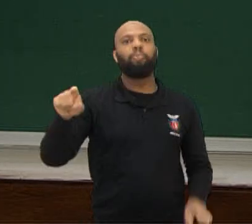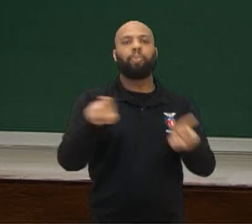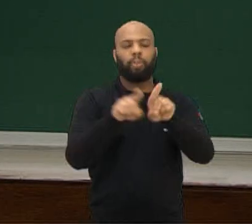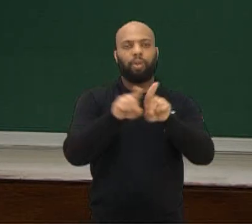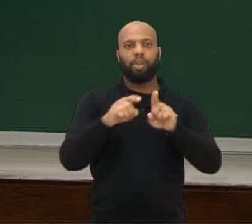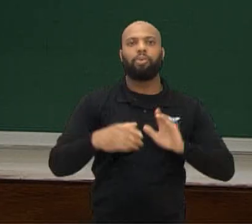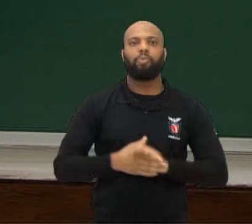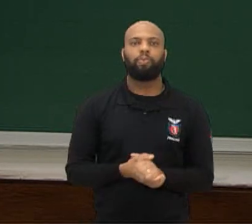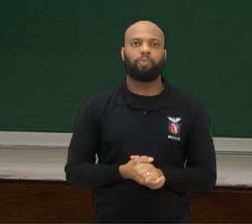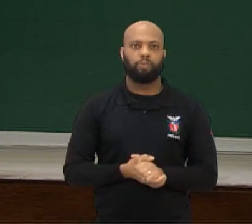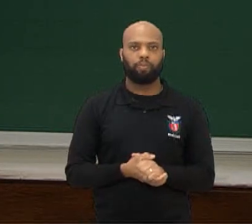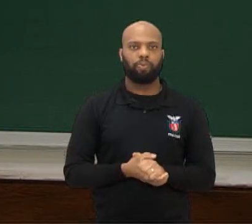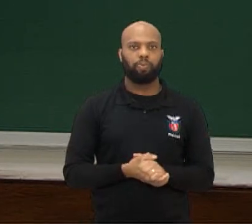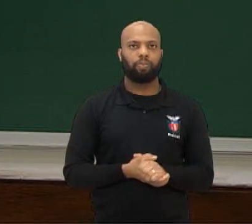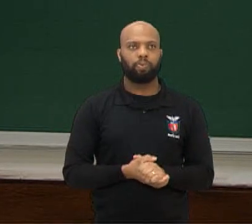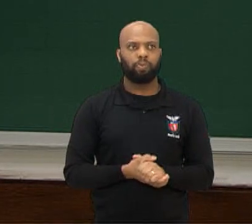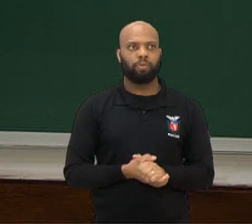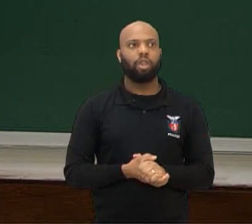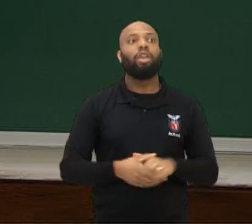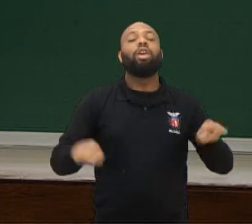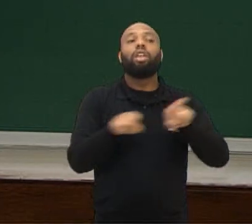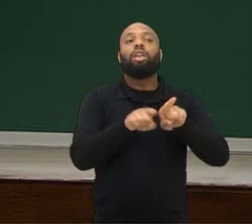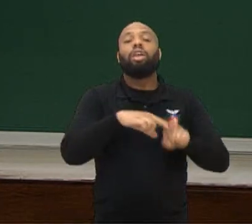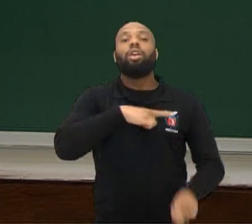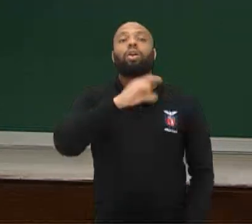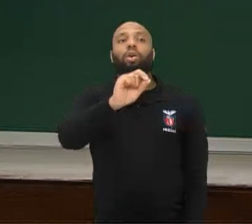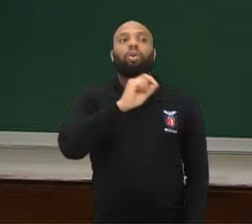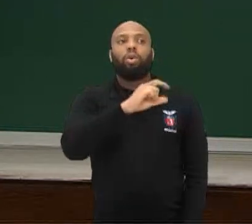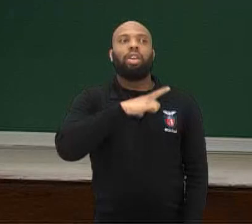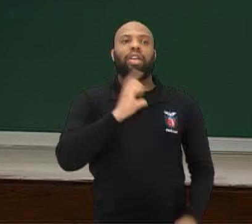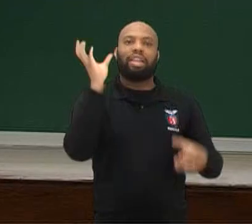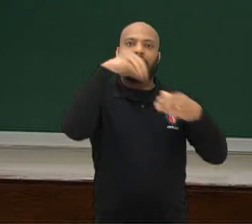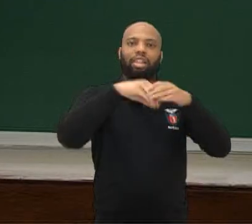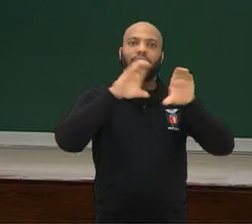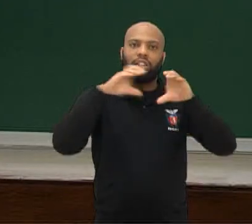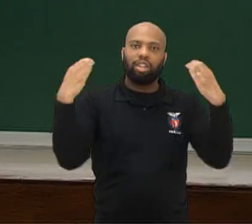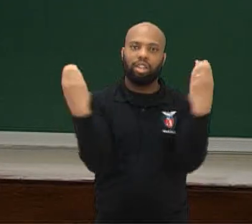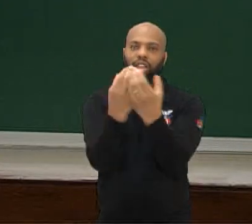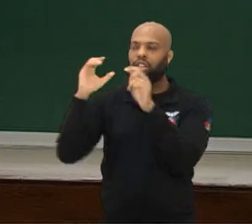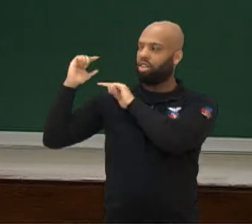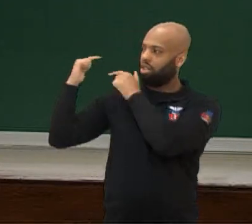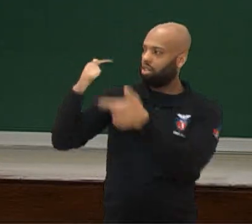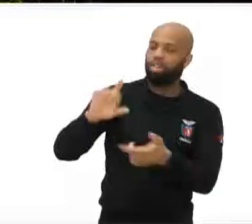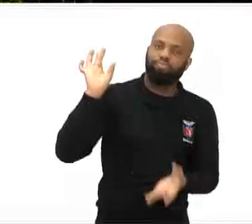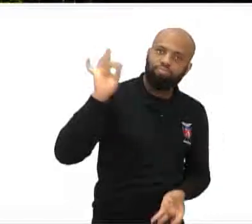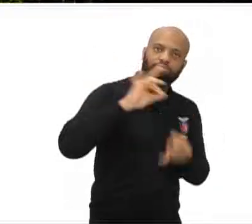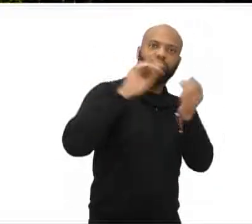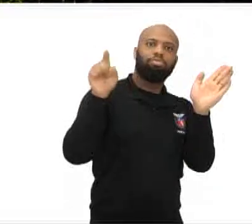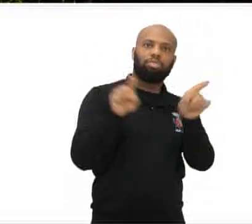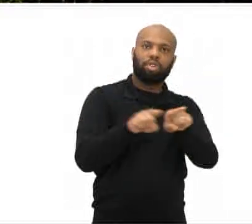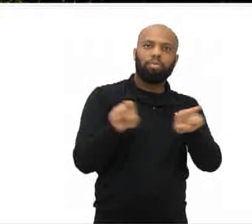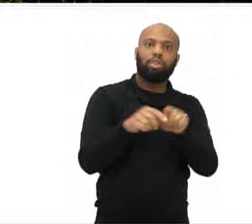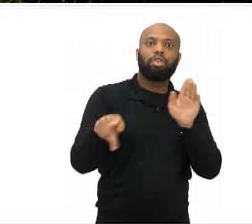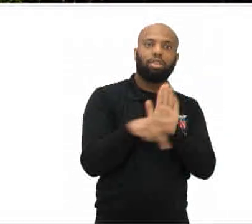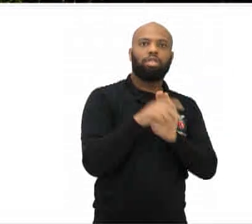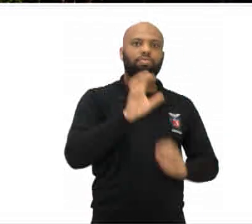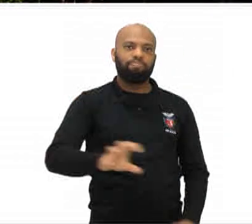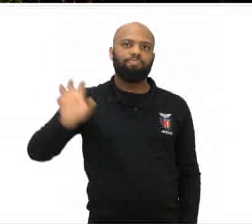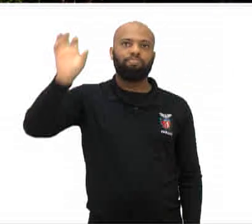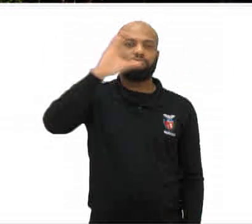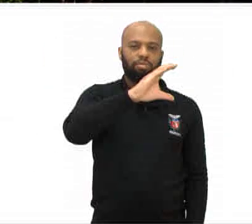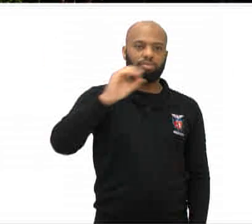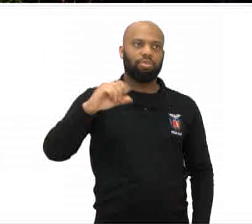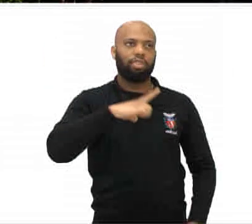da região do Pantanal. Também vamos ter, entre as comunidades tradicionais específicas da região Centro-Oeste,